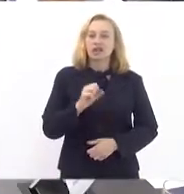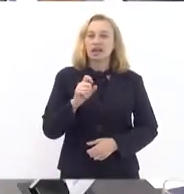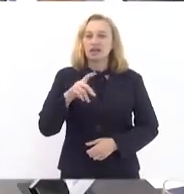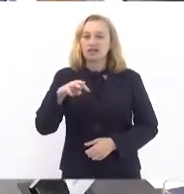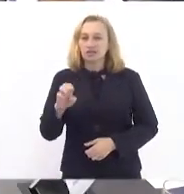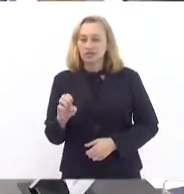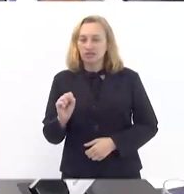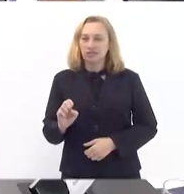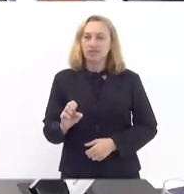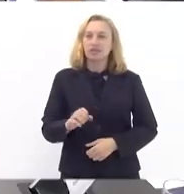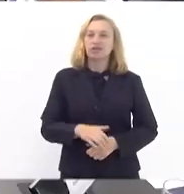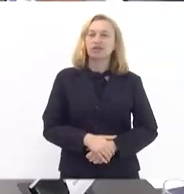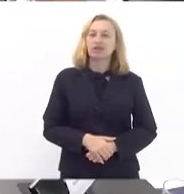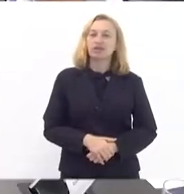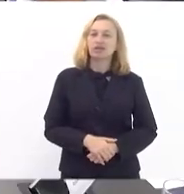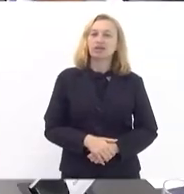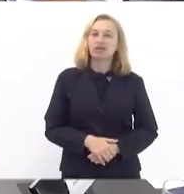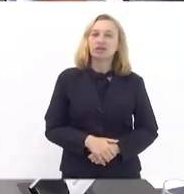e